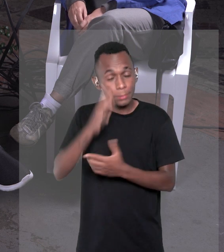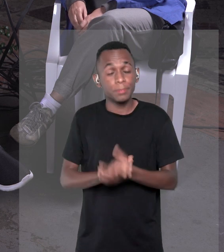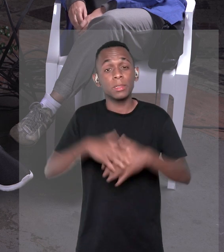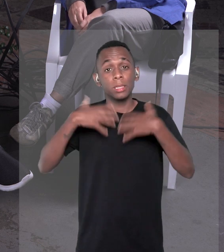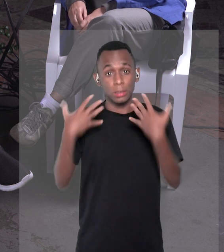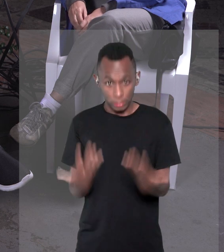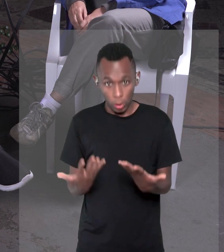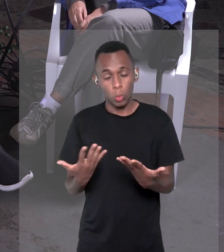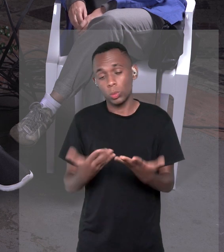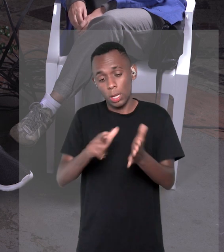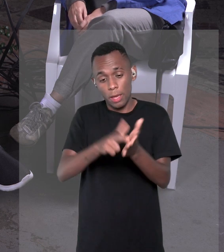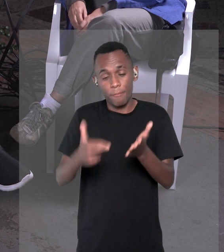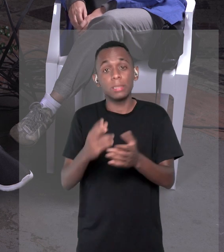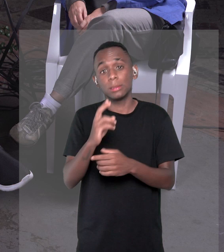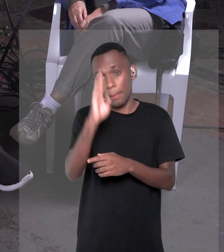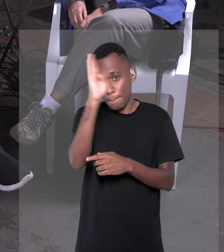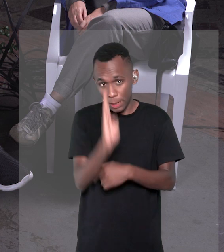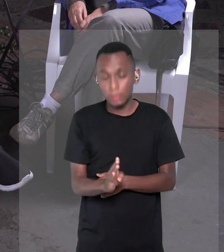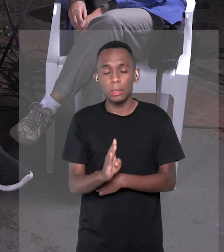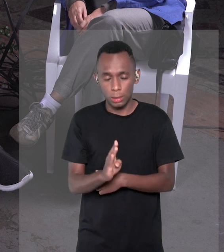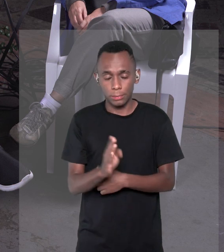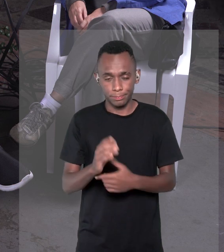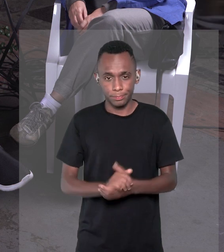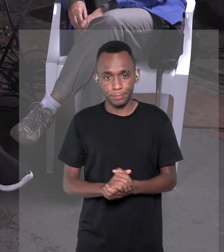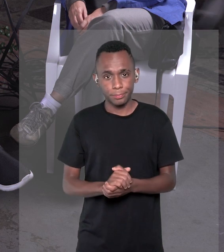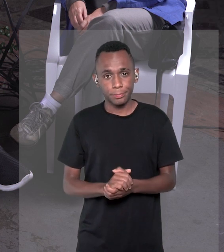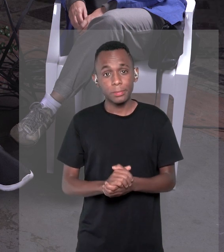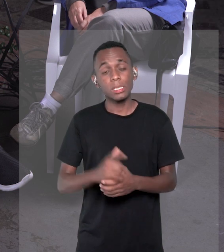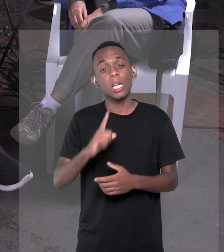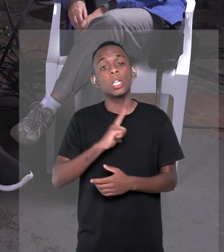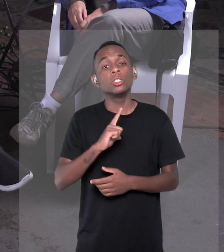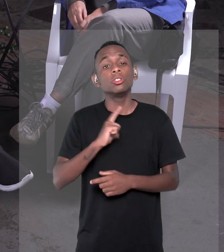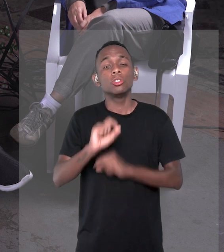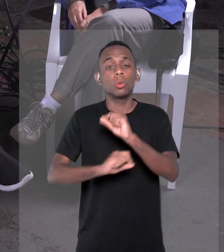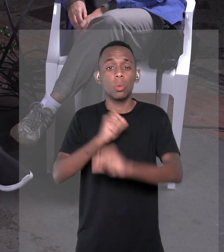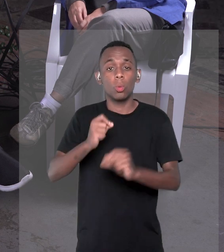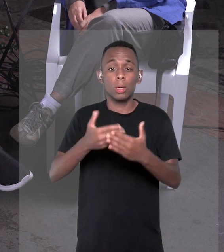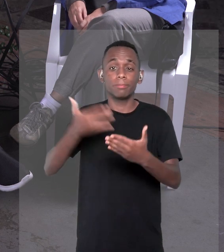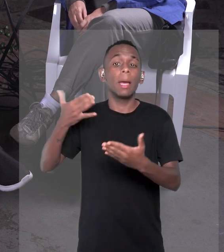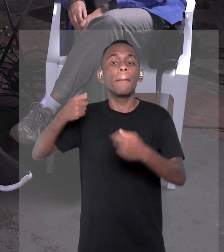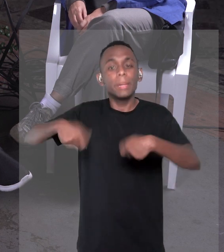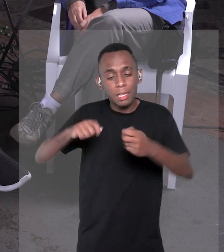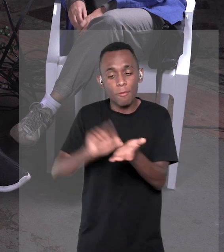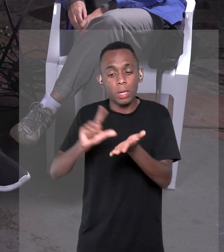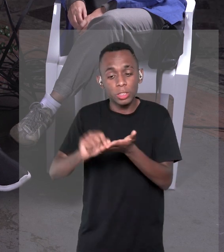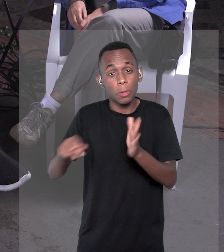teria que ter um artigo da ministra Carmen Lúcia, a gente pediu ela para vir aqui para fazer o artigo ao